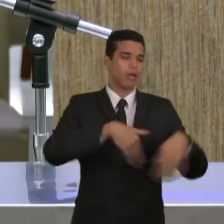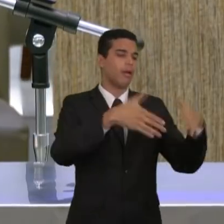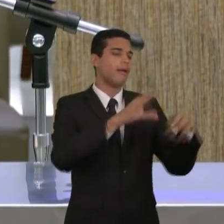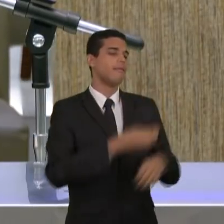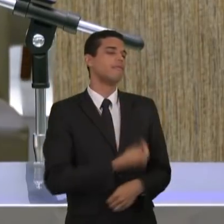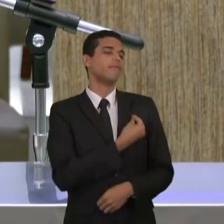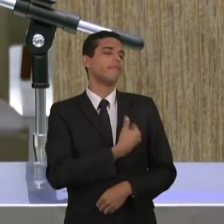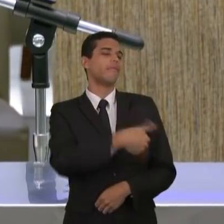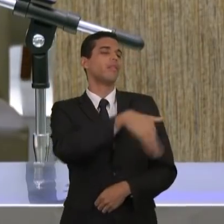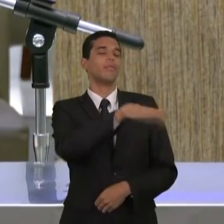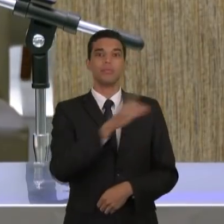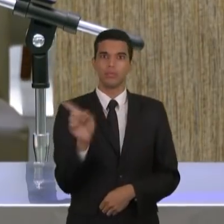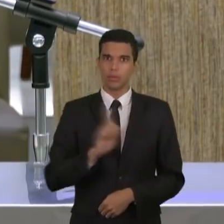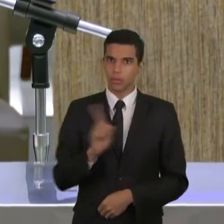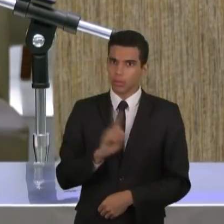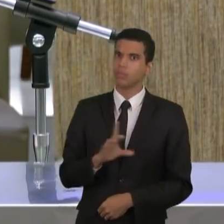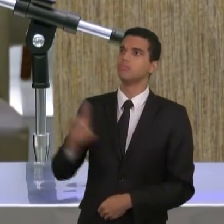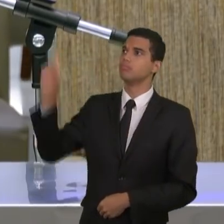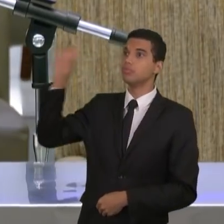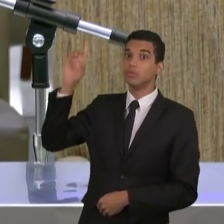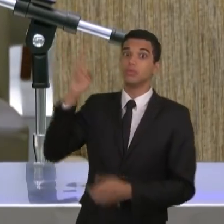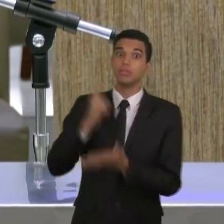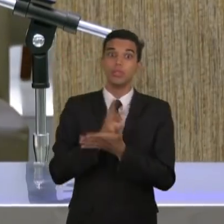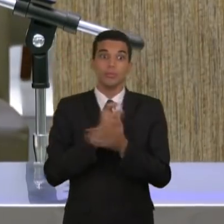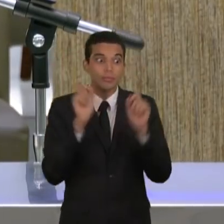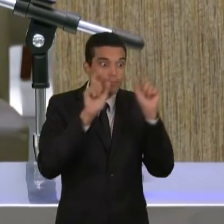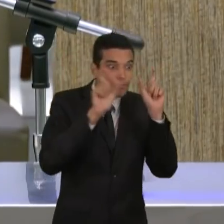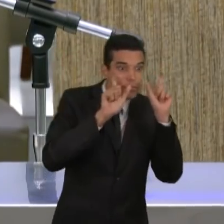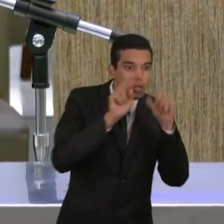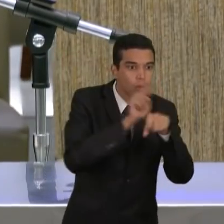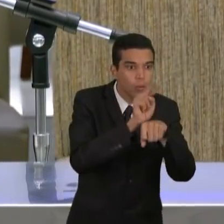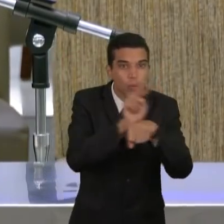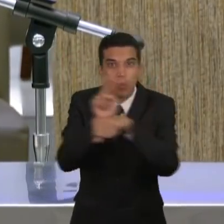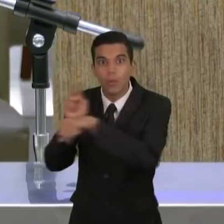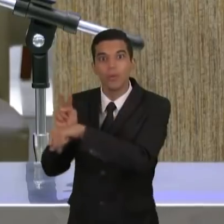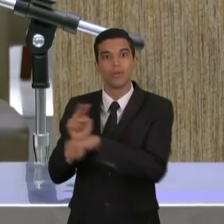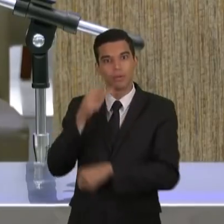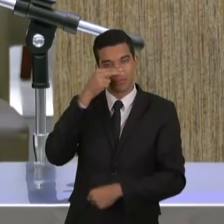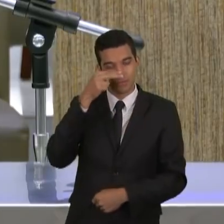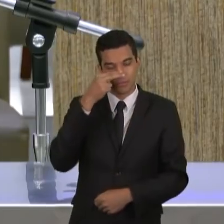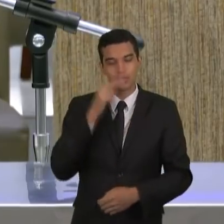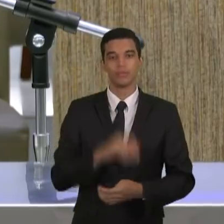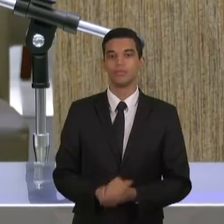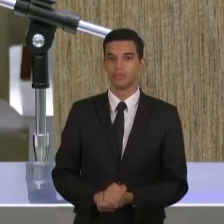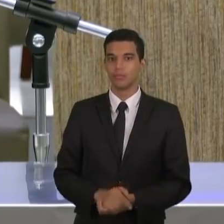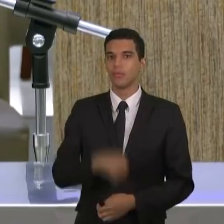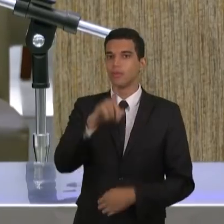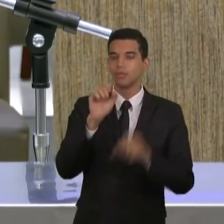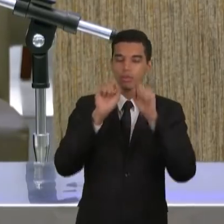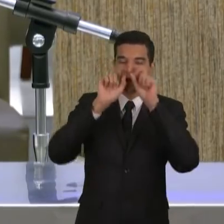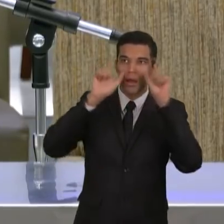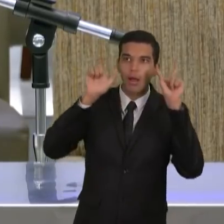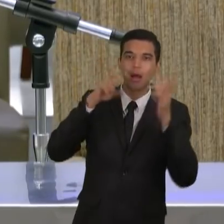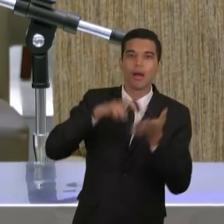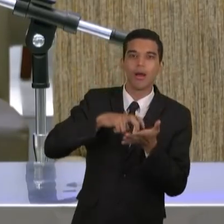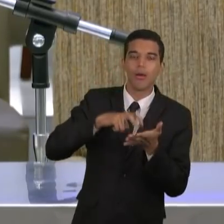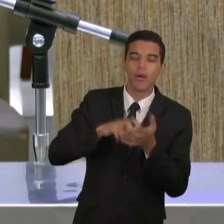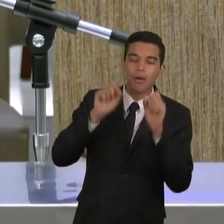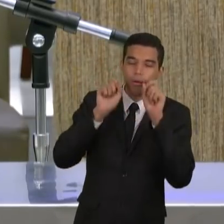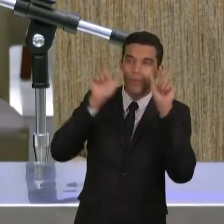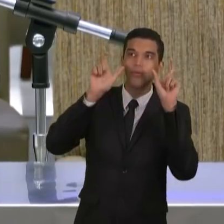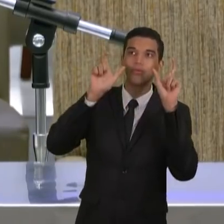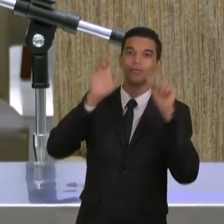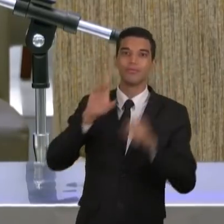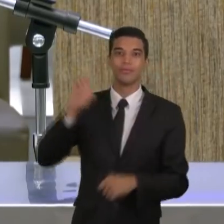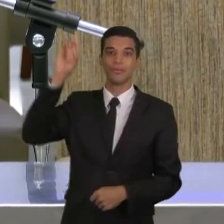pessoalidade é o Deus que falou com você quando você orou por esta madrugada é o Deus que falou com você quando você acordou Por esta manhã